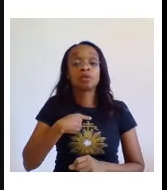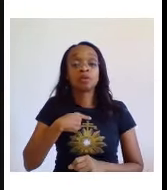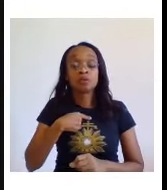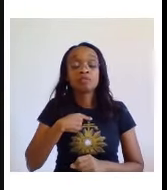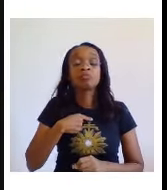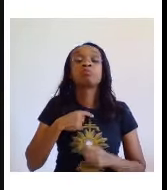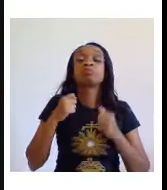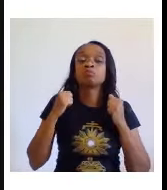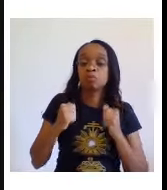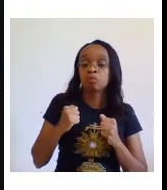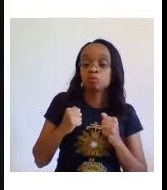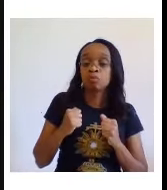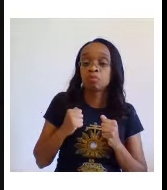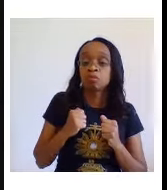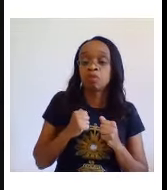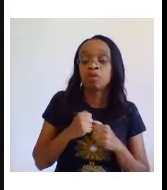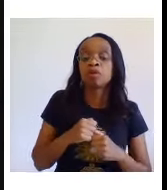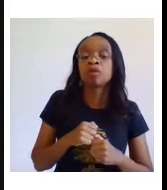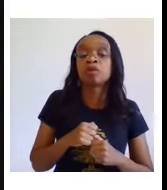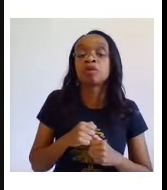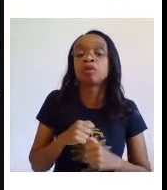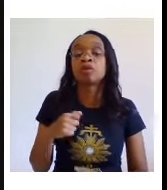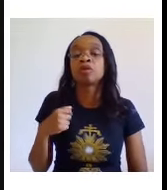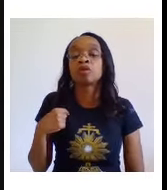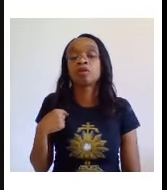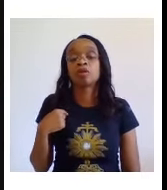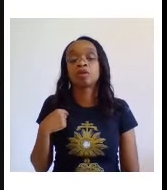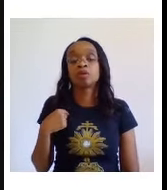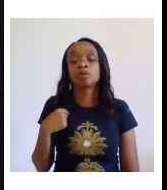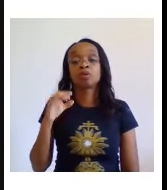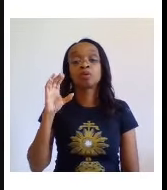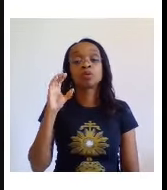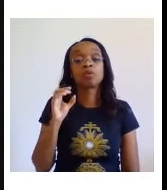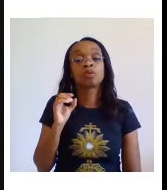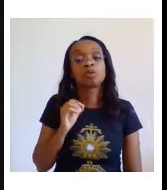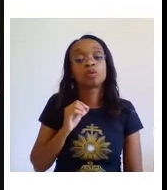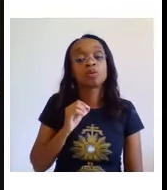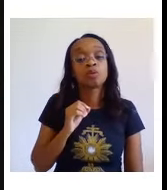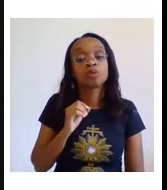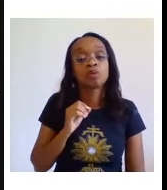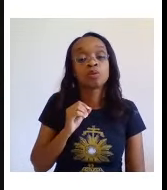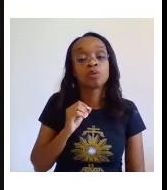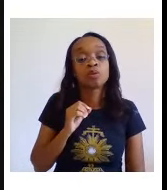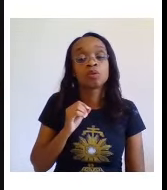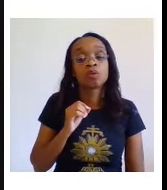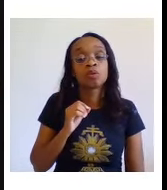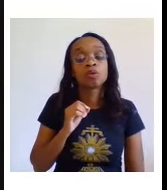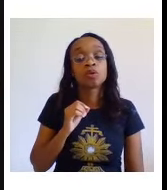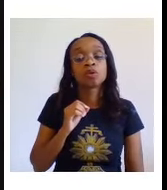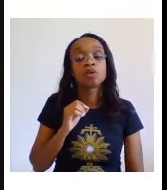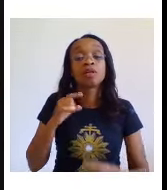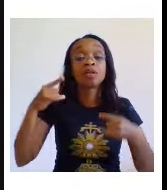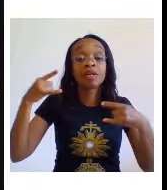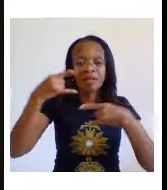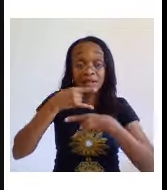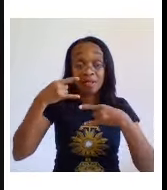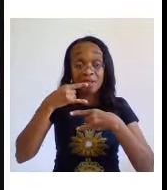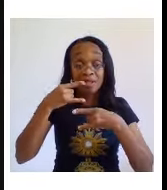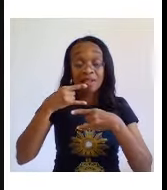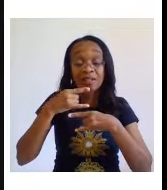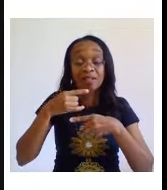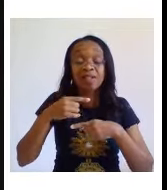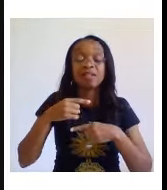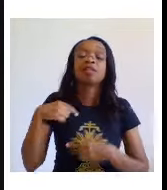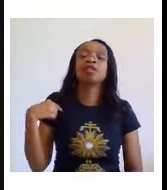também, nesse evento sobre o clima, a gente tratou ele de evento o tempo todo, porque a gente pretende que